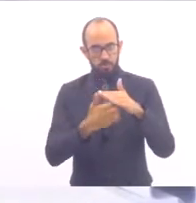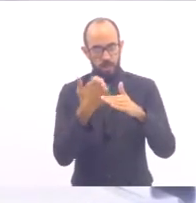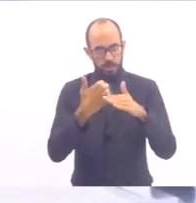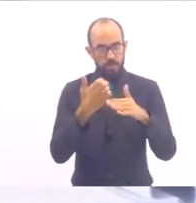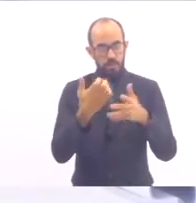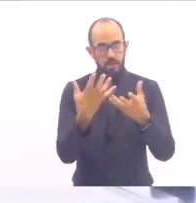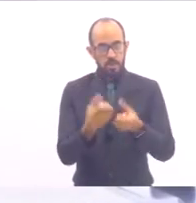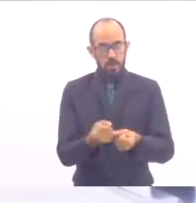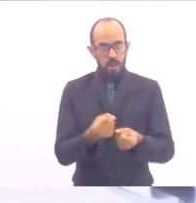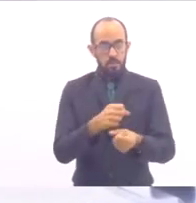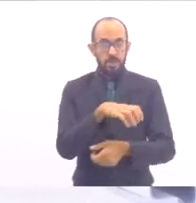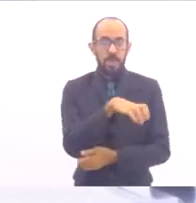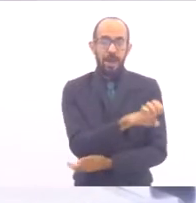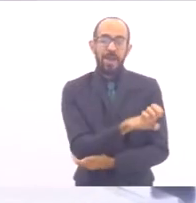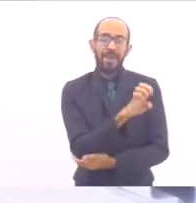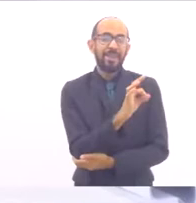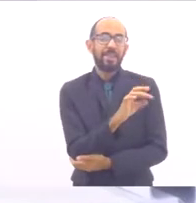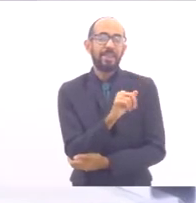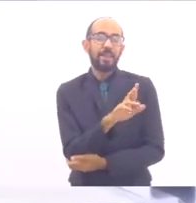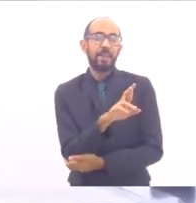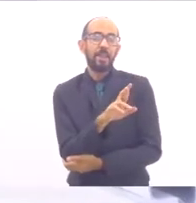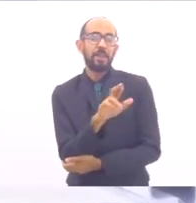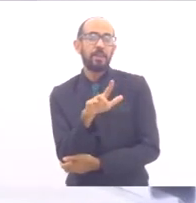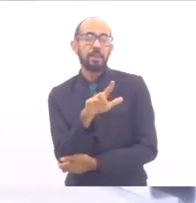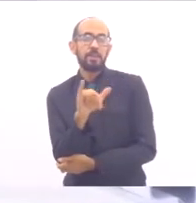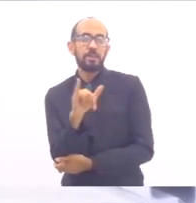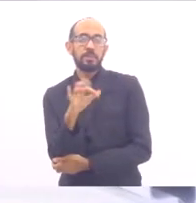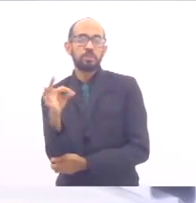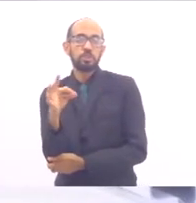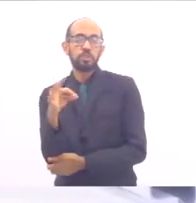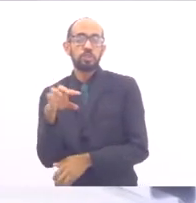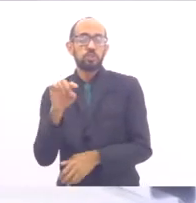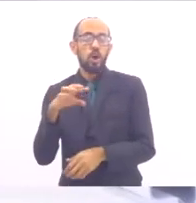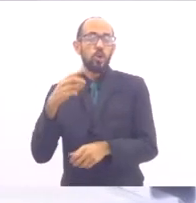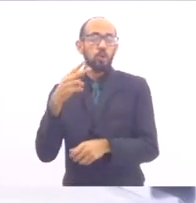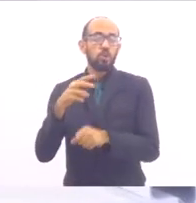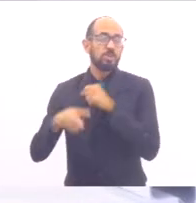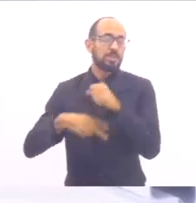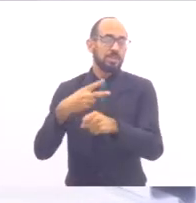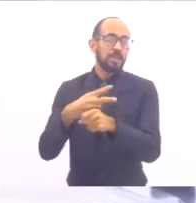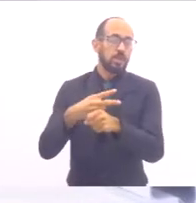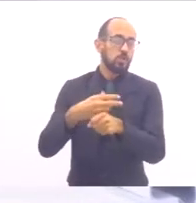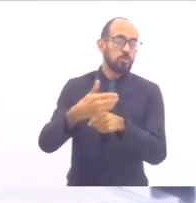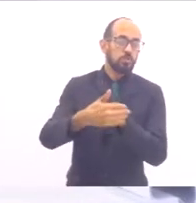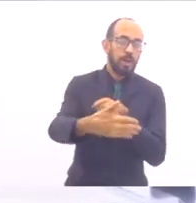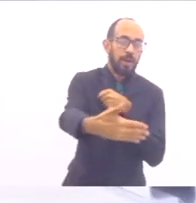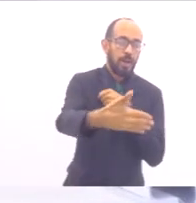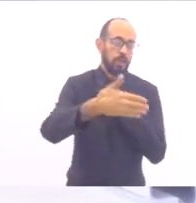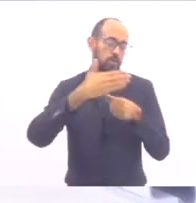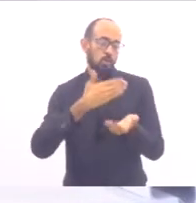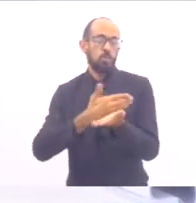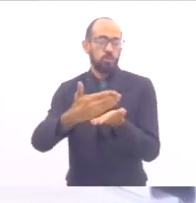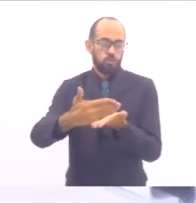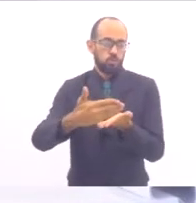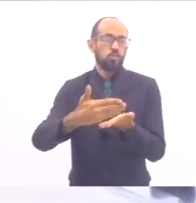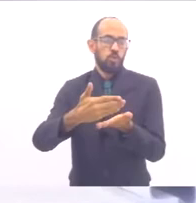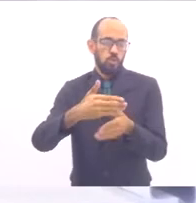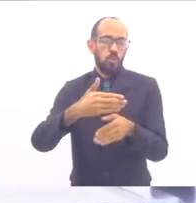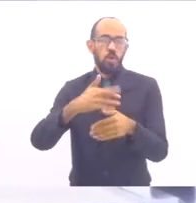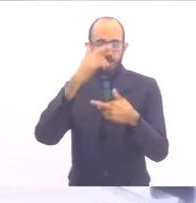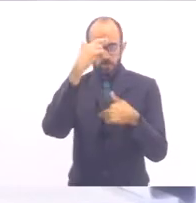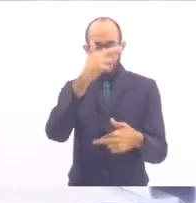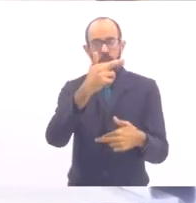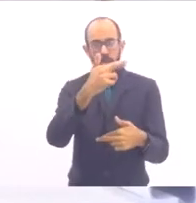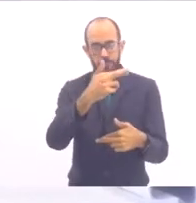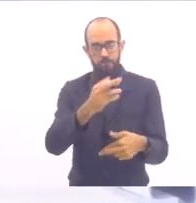Eternite, ficaram, só agora começaram a cumprir, de 2 anos para cá, depois da vitória do Supremo. Tem algumas leis sobre outros